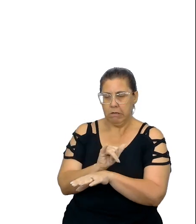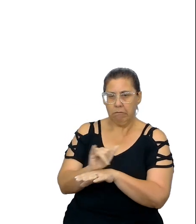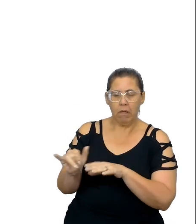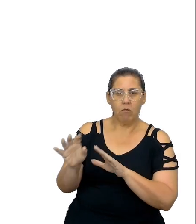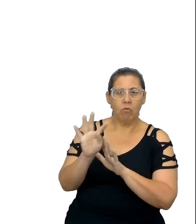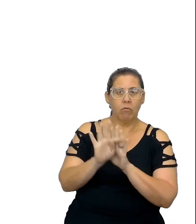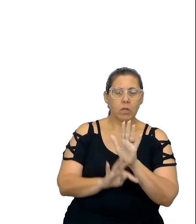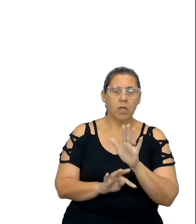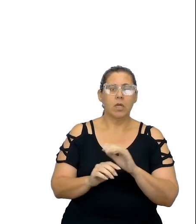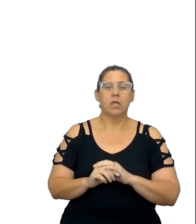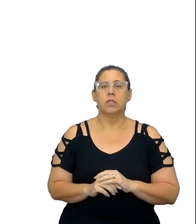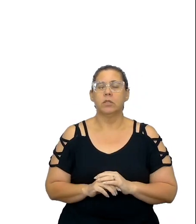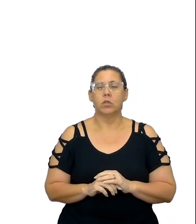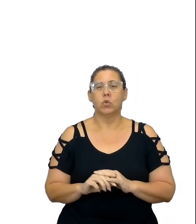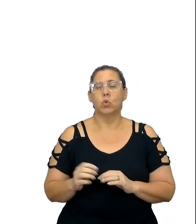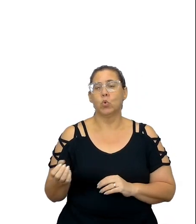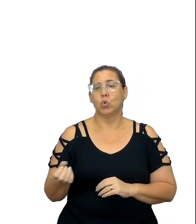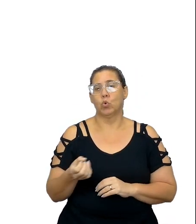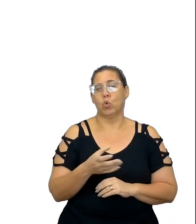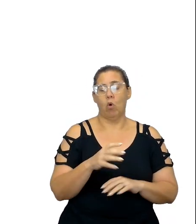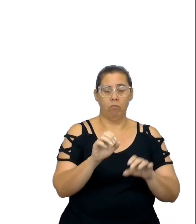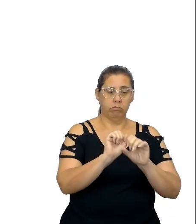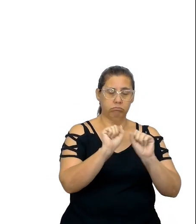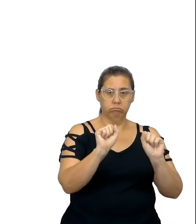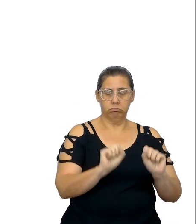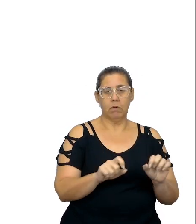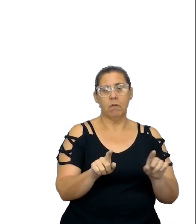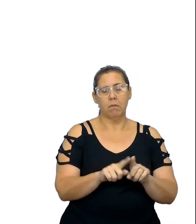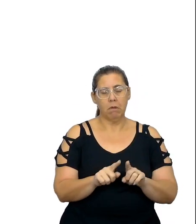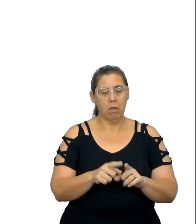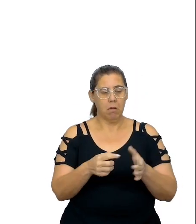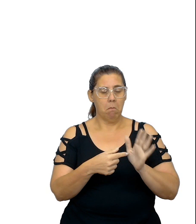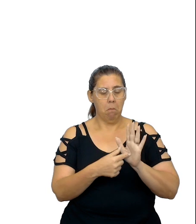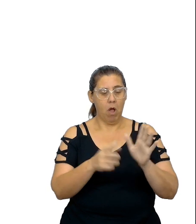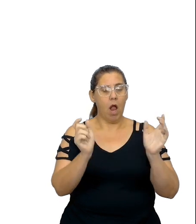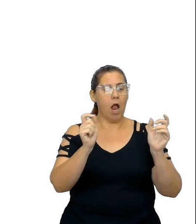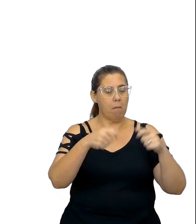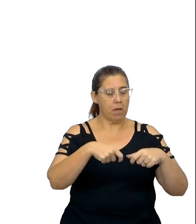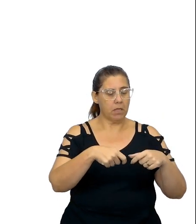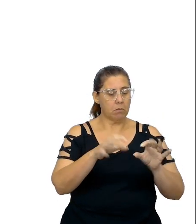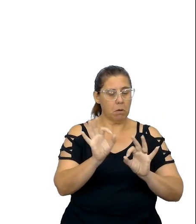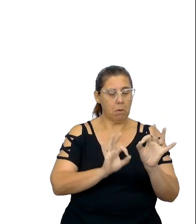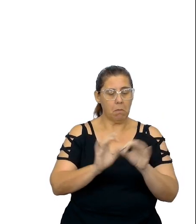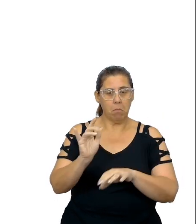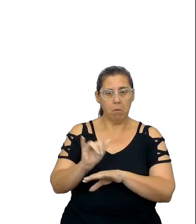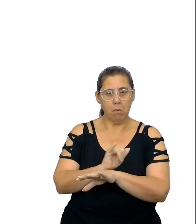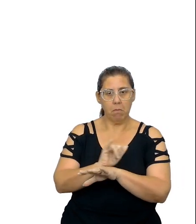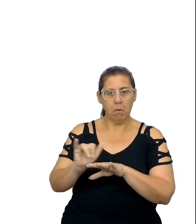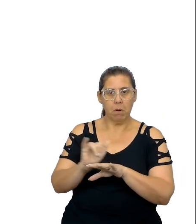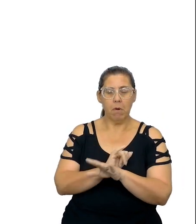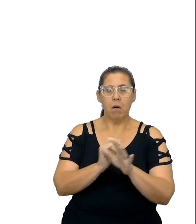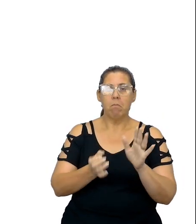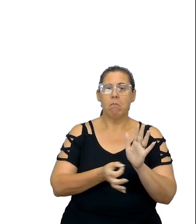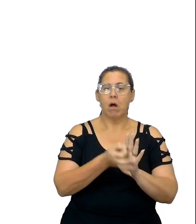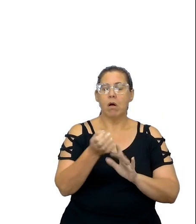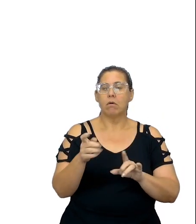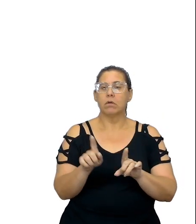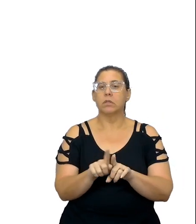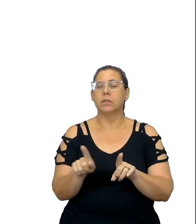textuais, novos sistemas, que também aborda aí a capacidade de organizar estratégias argumentativas,